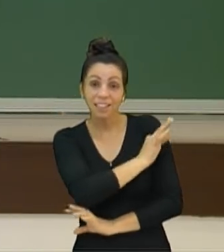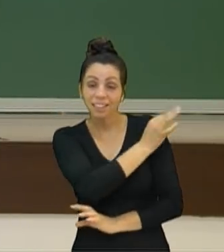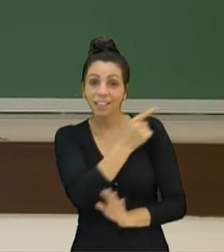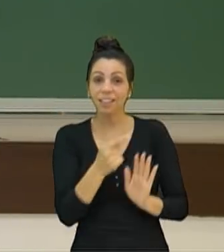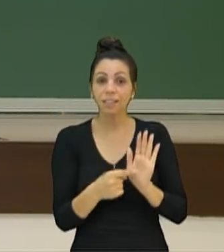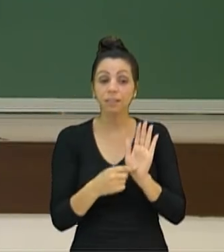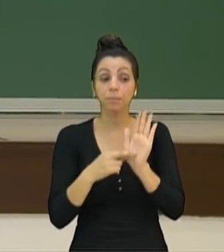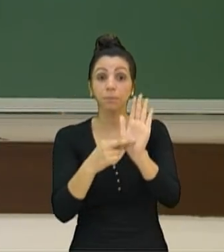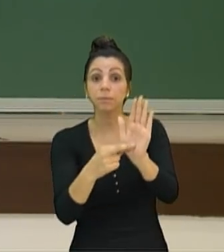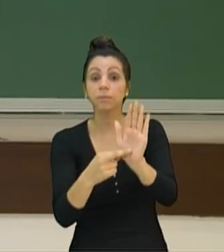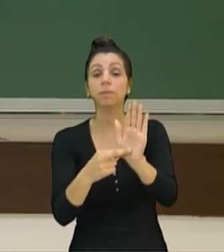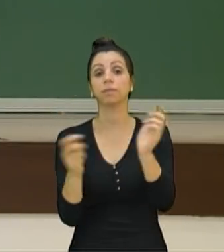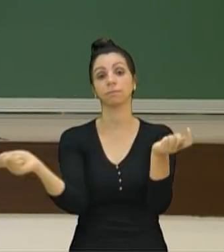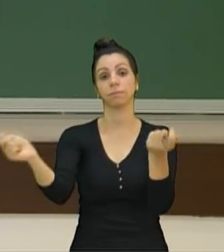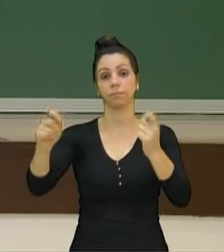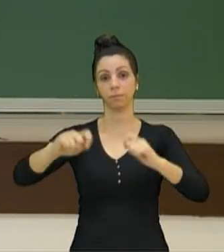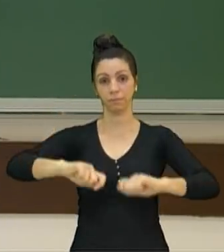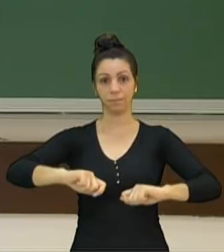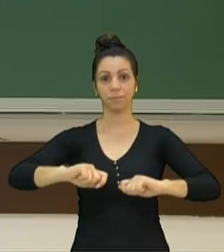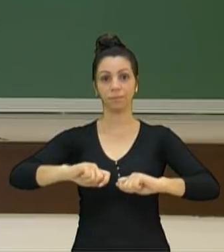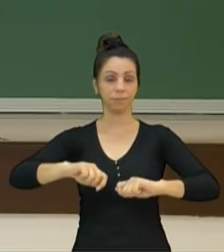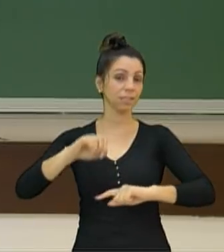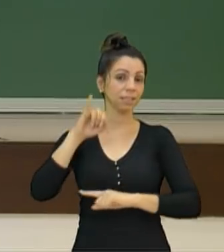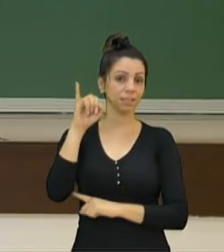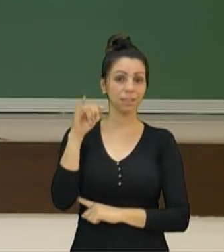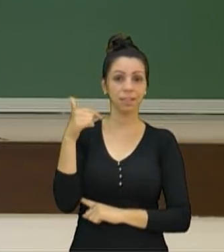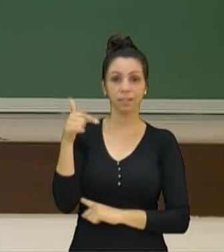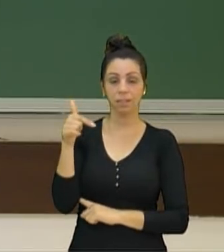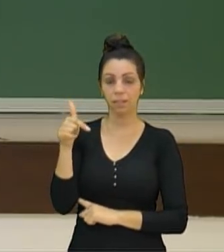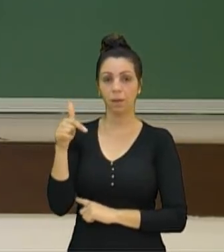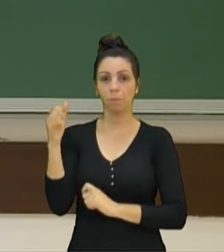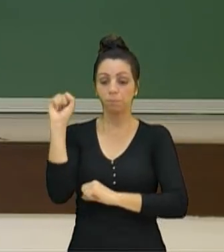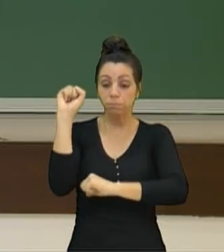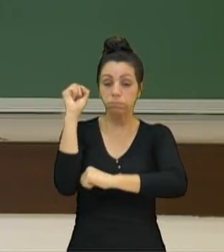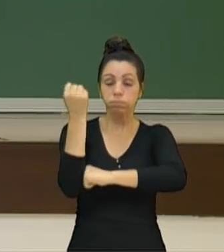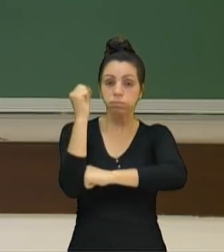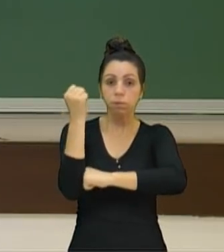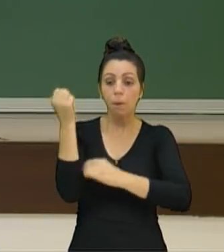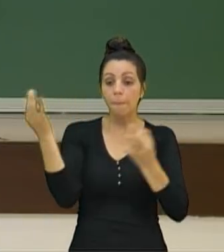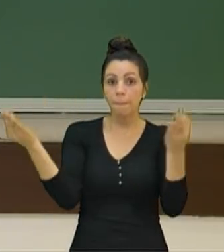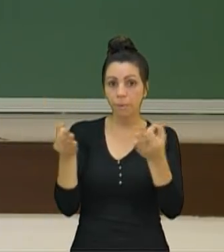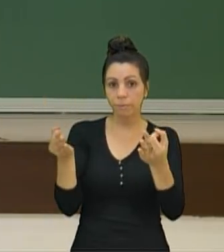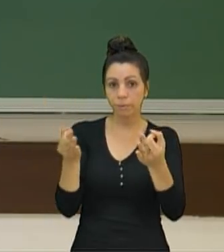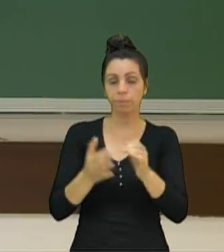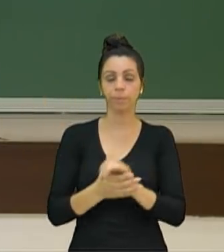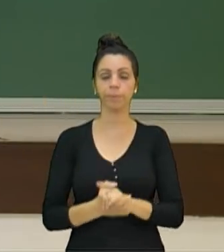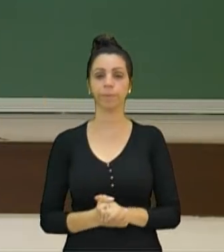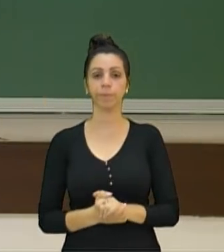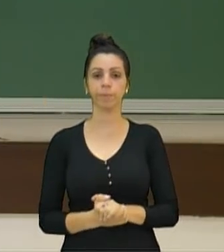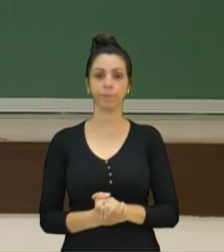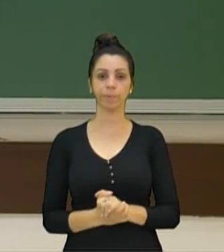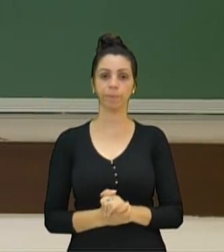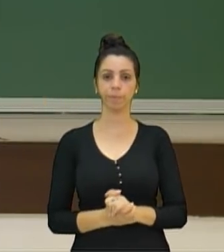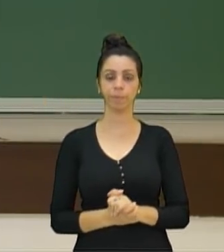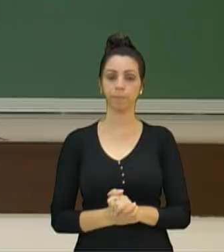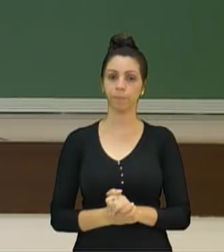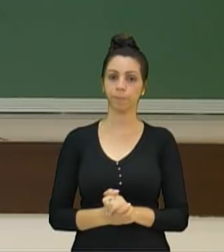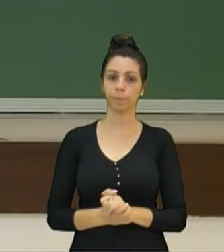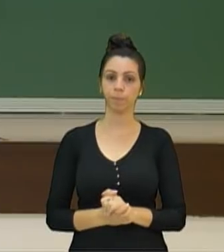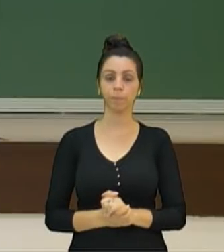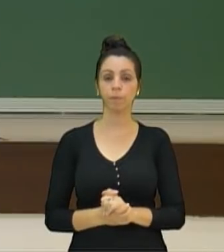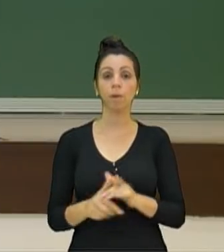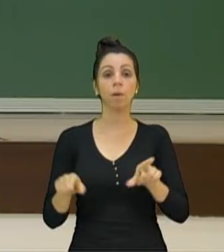apresentar a técnica que ele precisa, se ele não estiver muito bem coordenado. E por último,